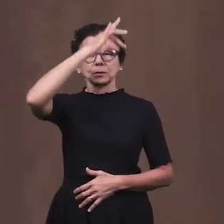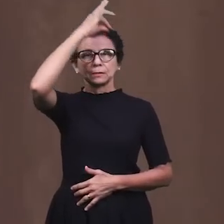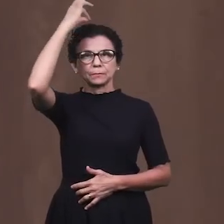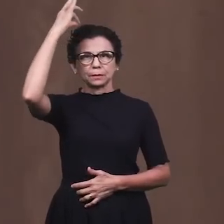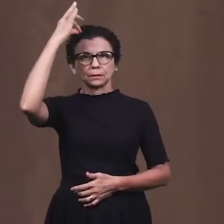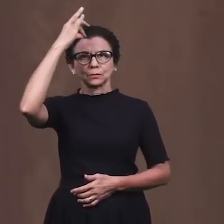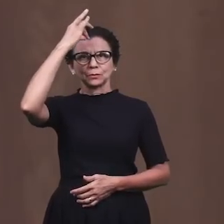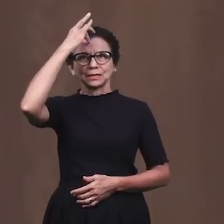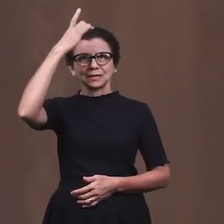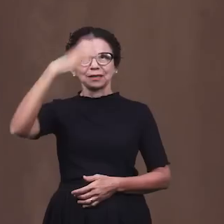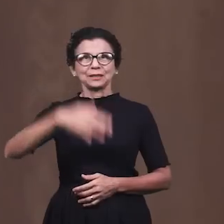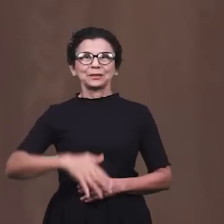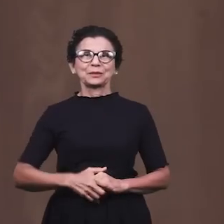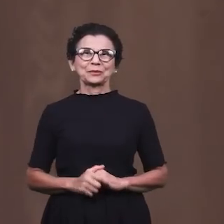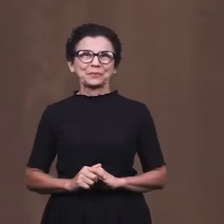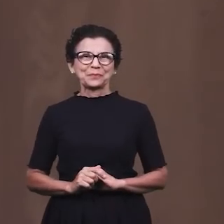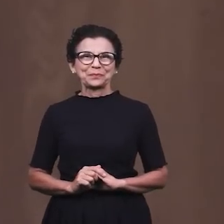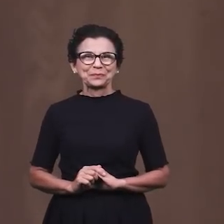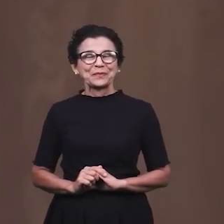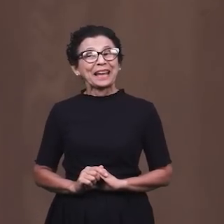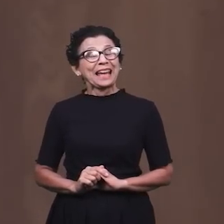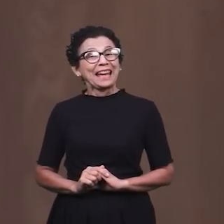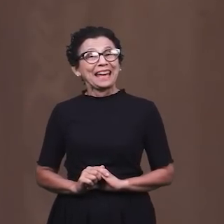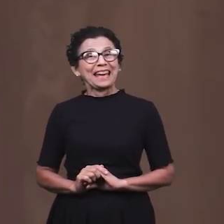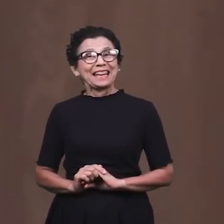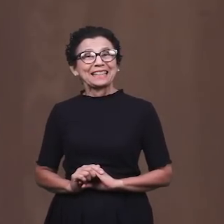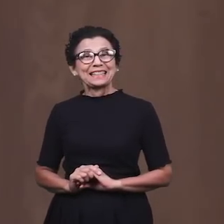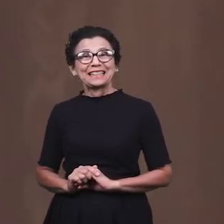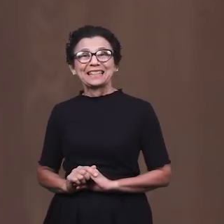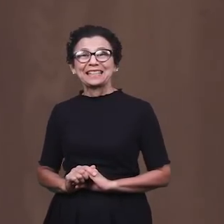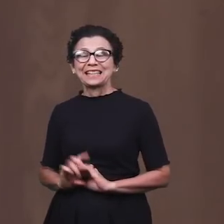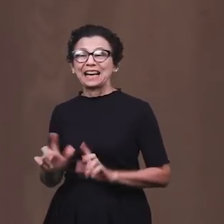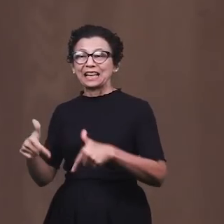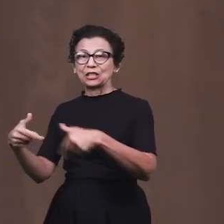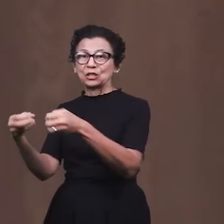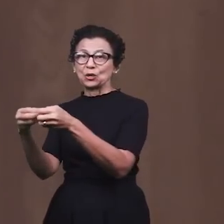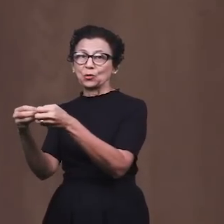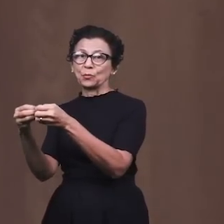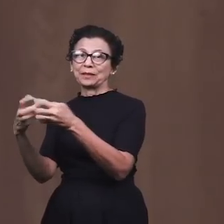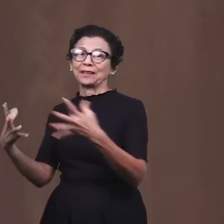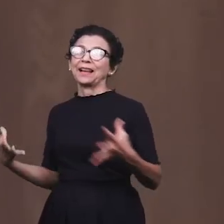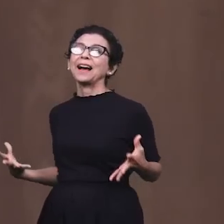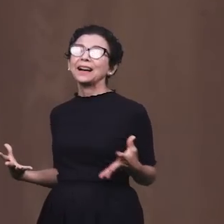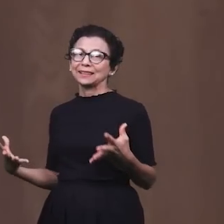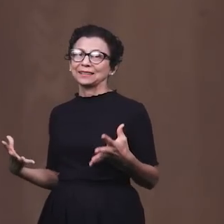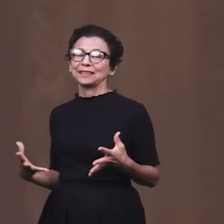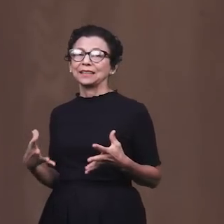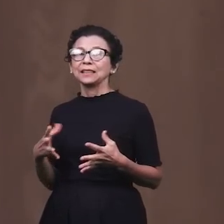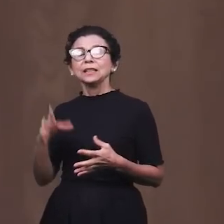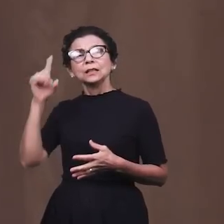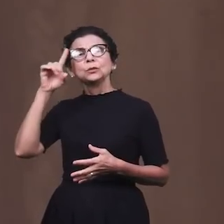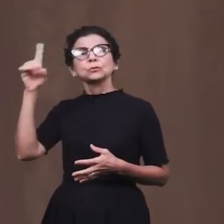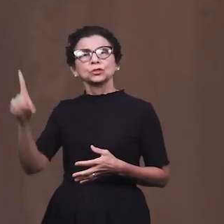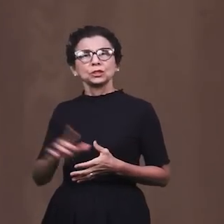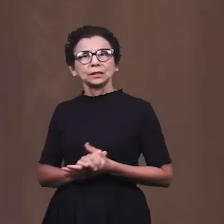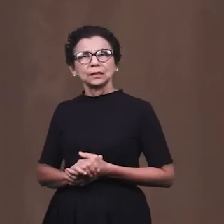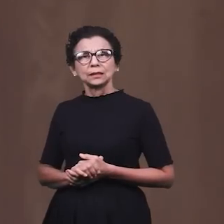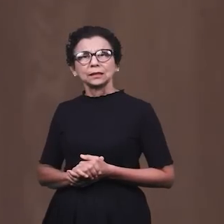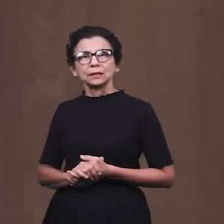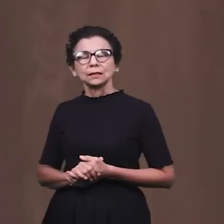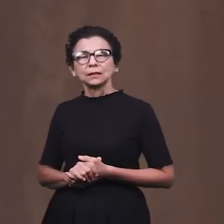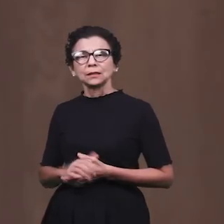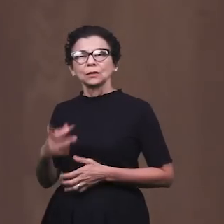sinal no dia que o pastor não estava lá. Para não dizer assim, mas o pastor estava lá, então o pastor é poderoso. Não depende de